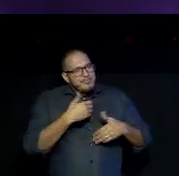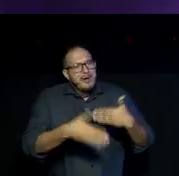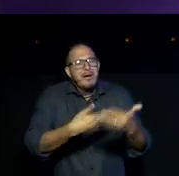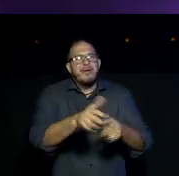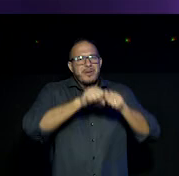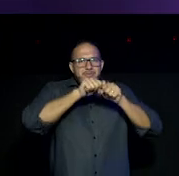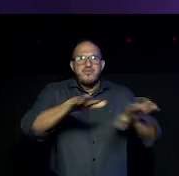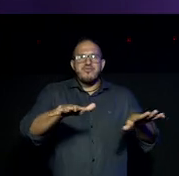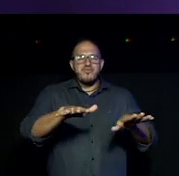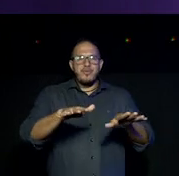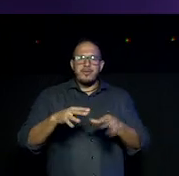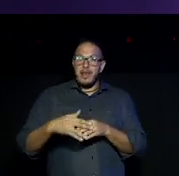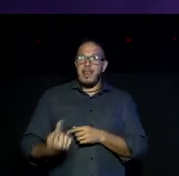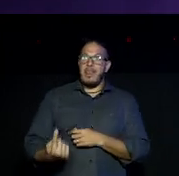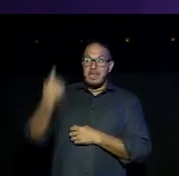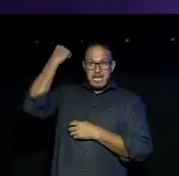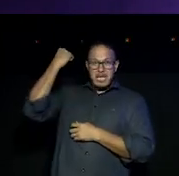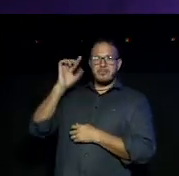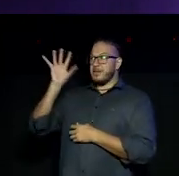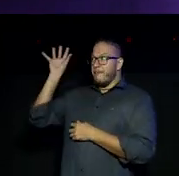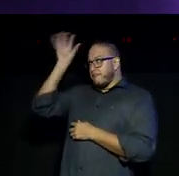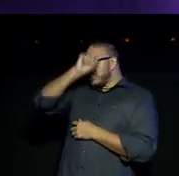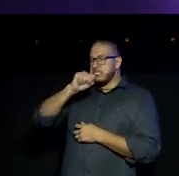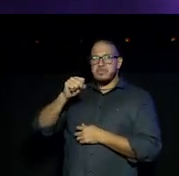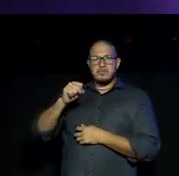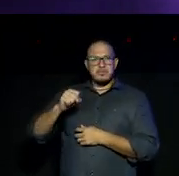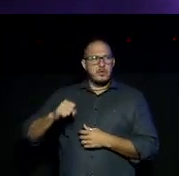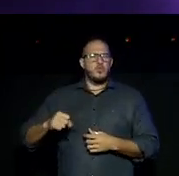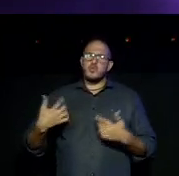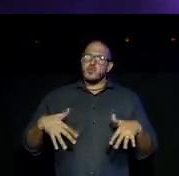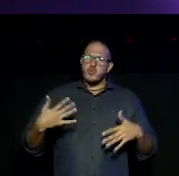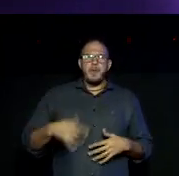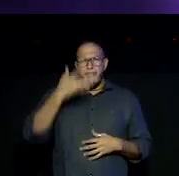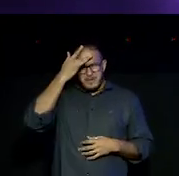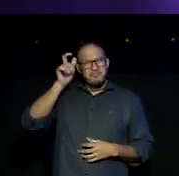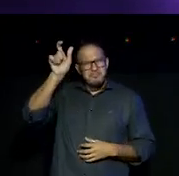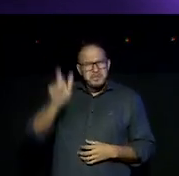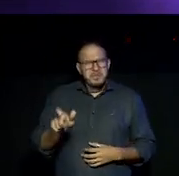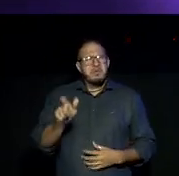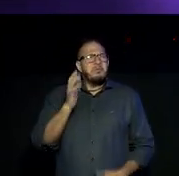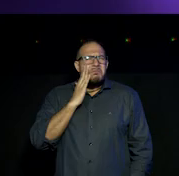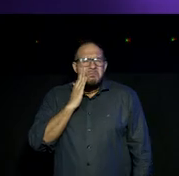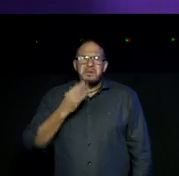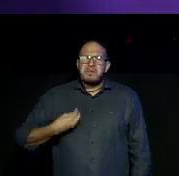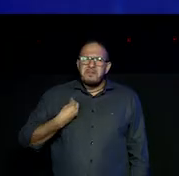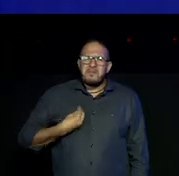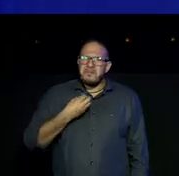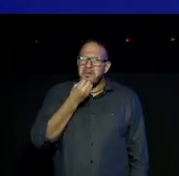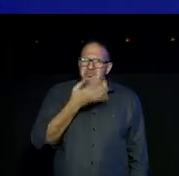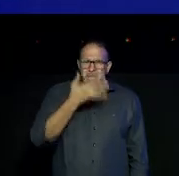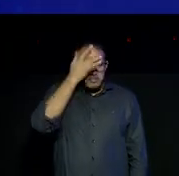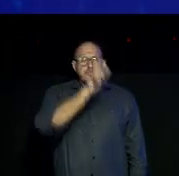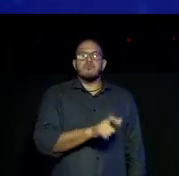damos um sopro de vida aos nossos antepassados quando aprendemos com eles. Houve grandes homens que souberam viver muito bem, que